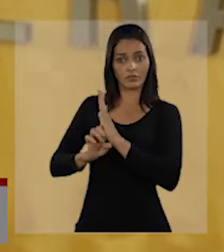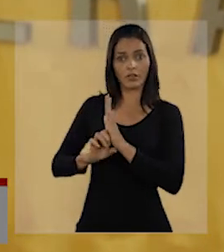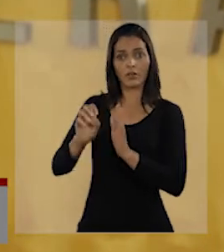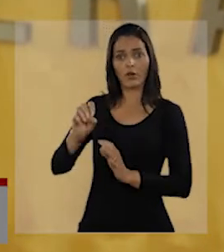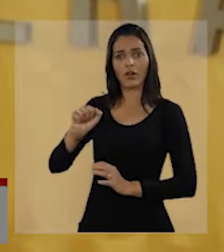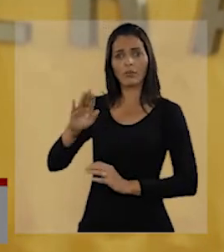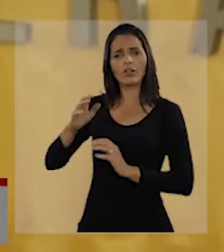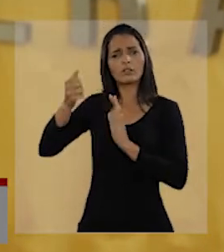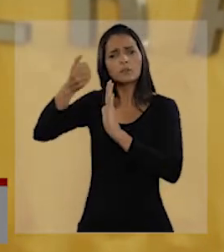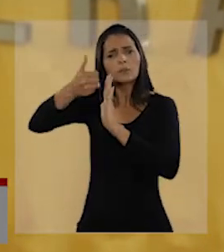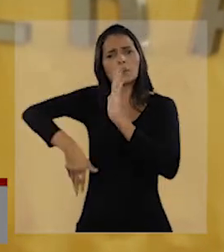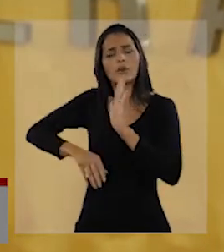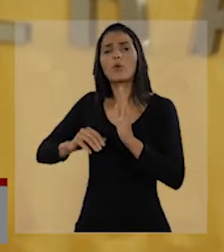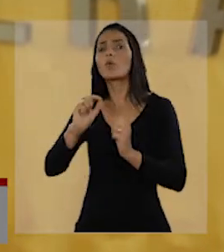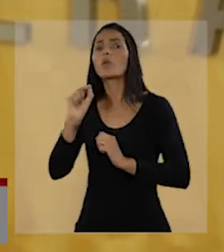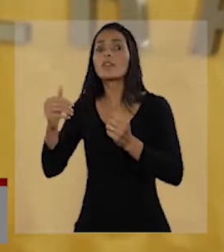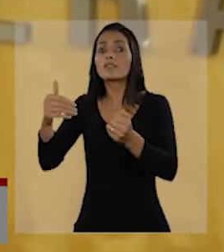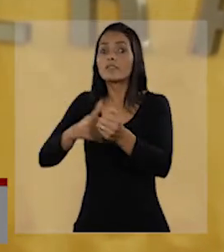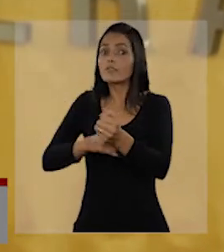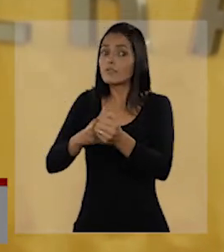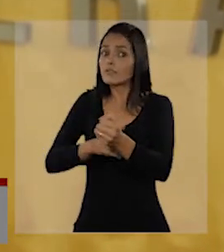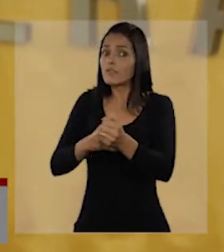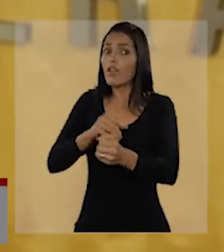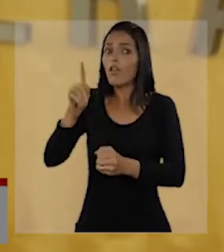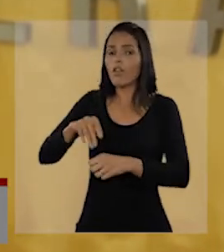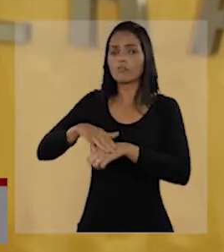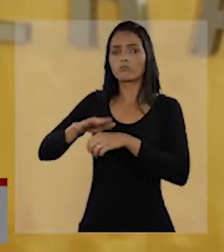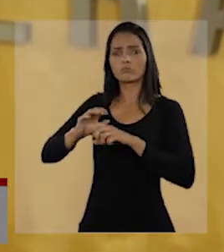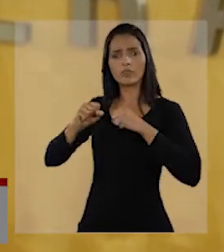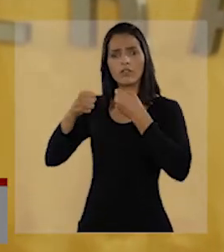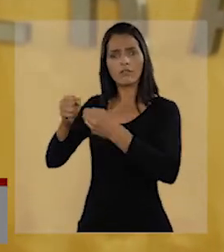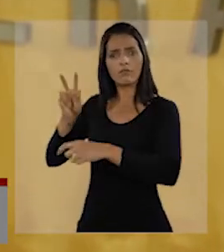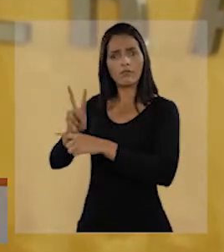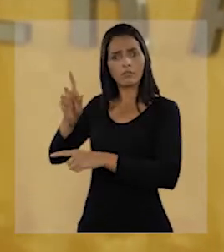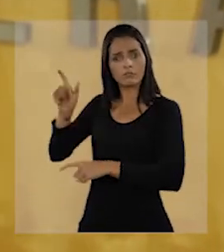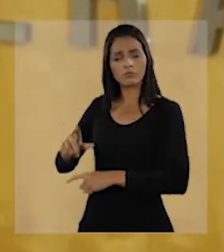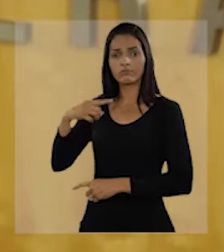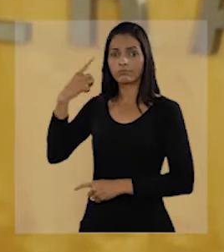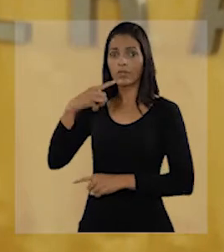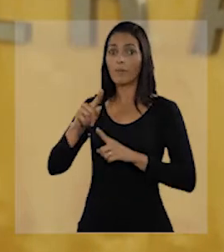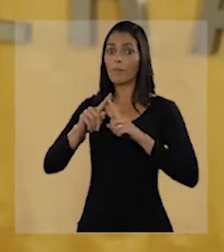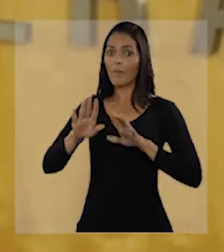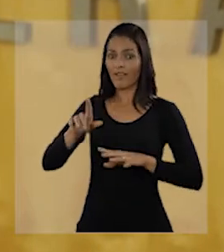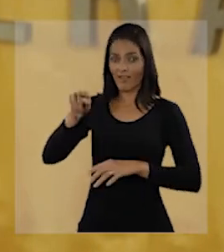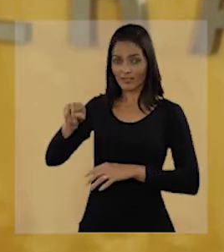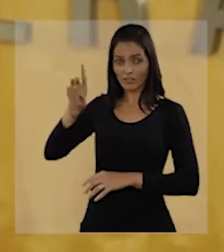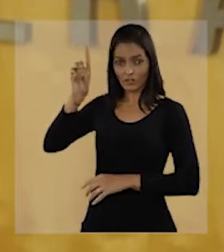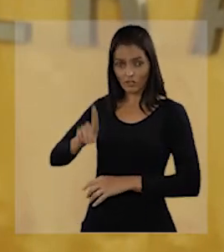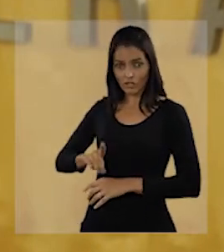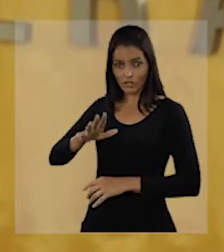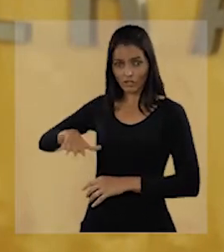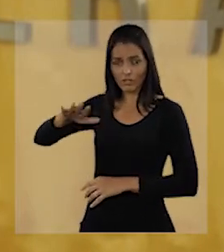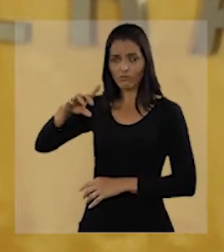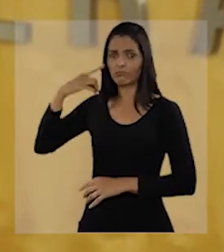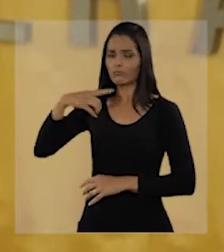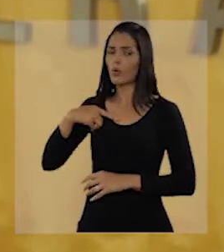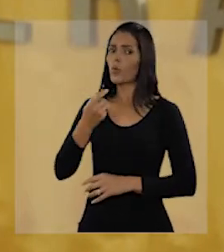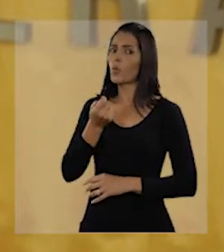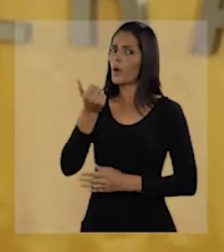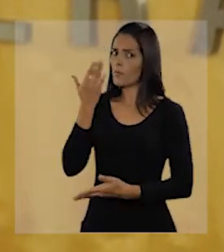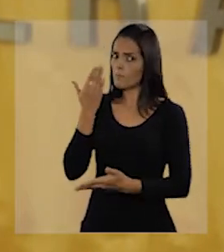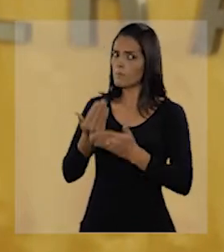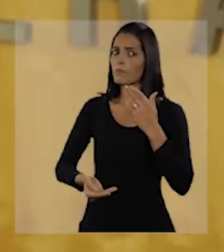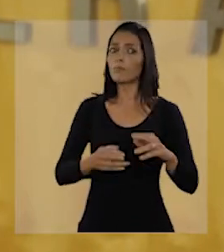prevê expressamente o sigilo como uma das formas de imunidade do advogado. Mas essa prerrogativa da classe